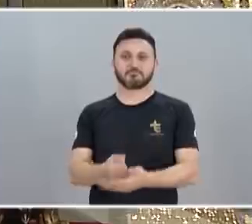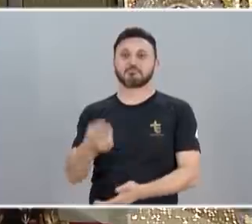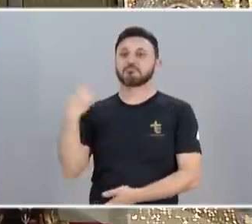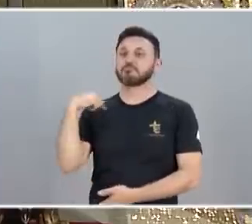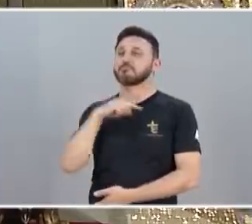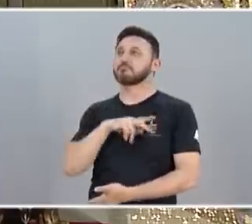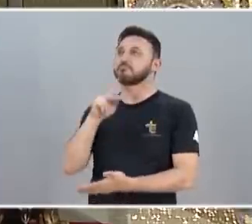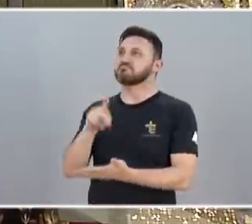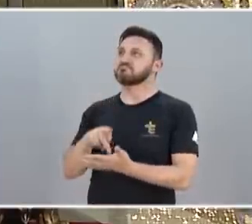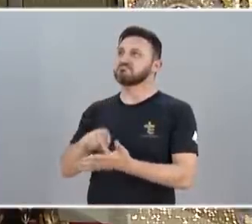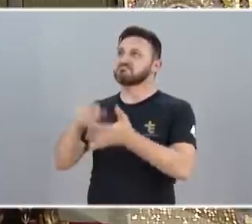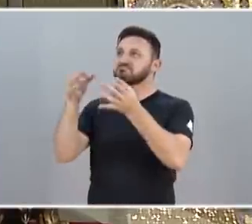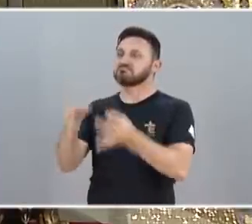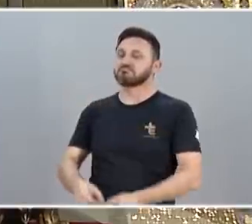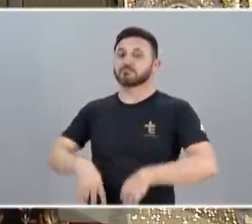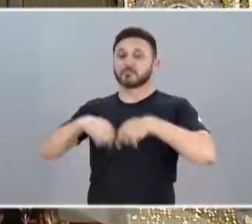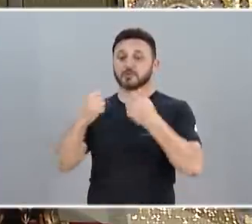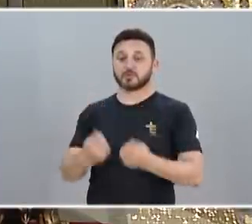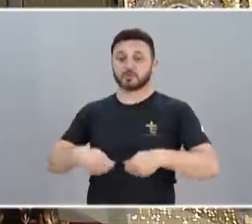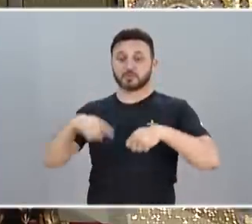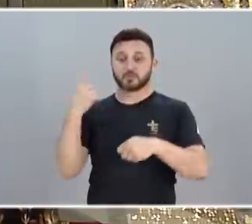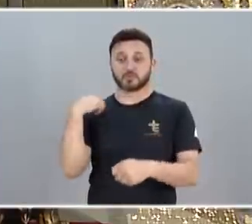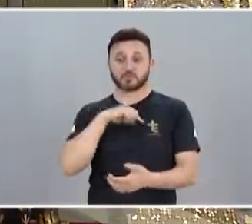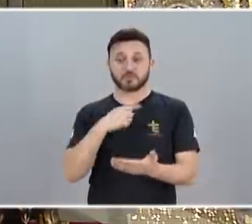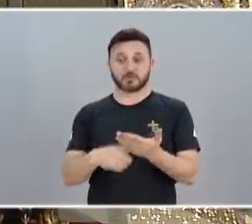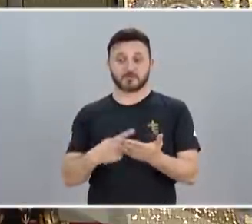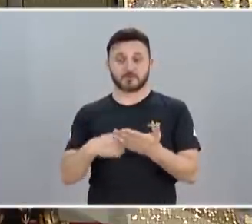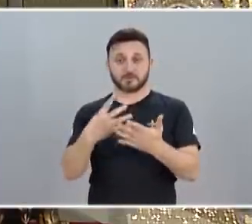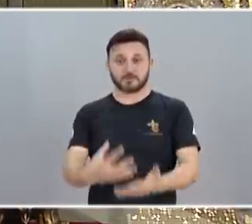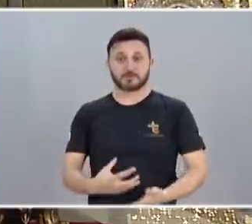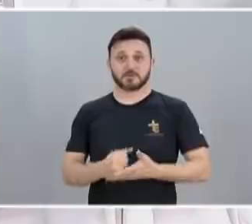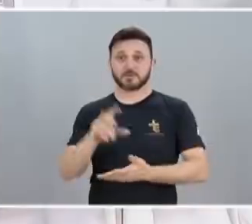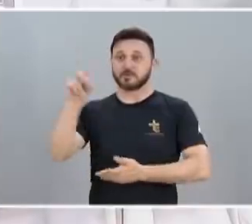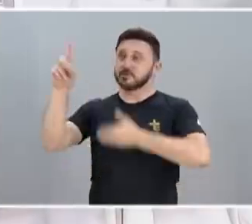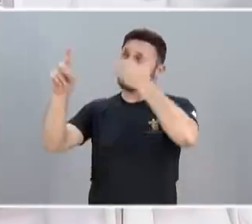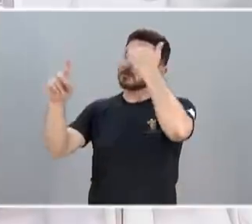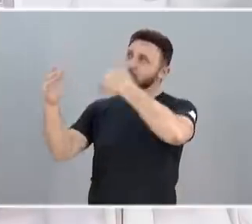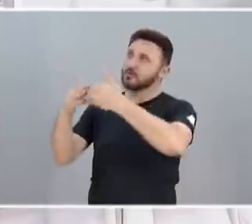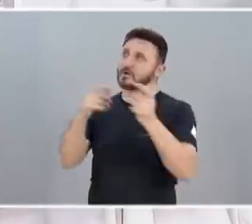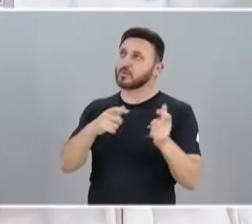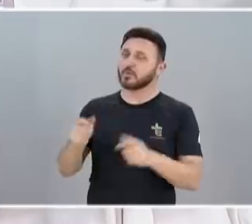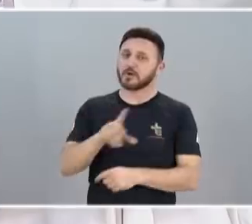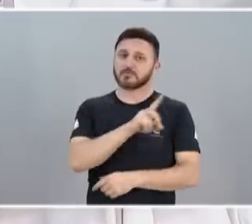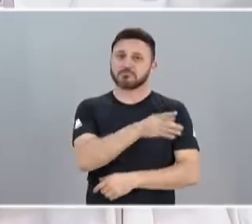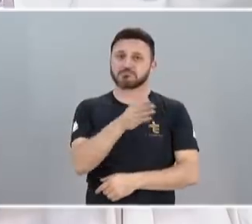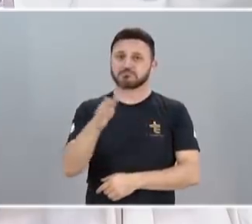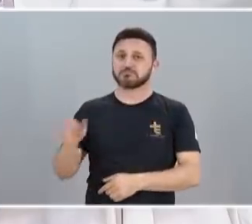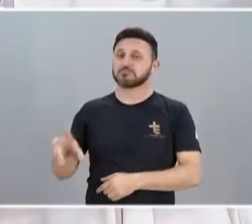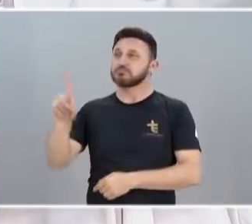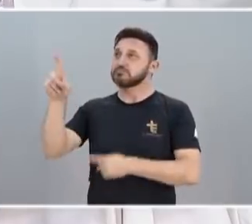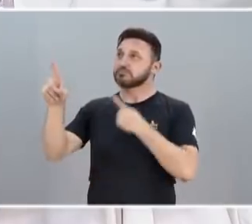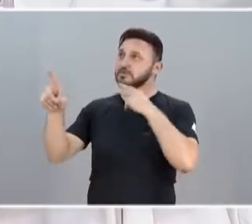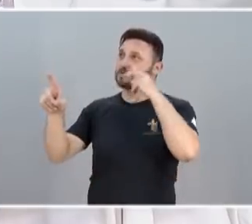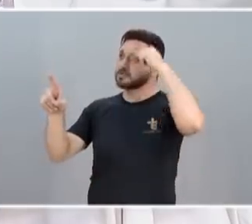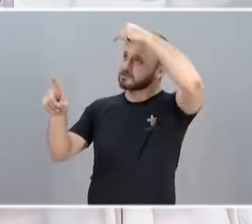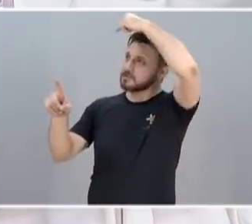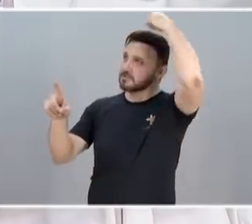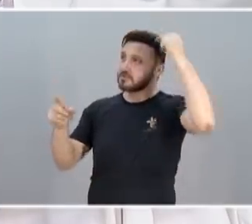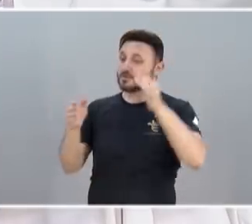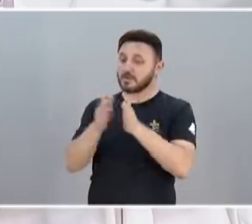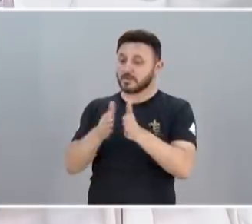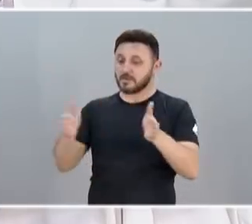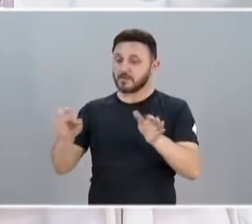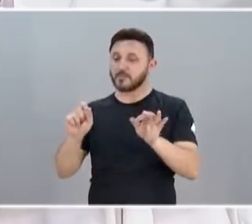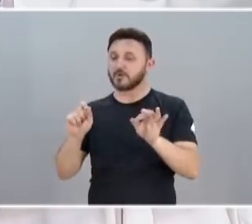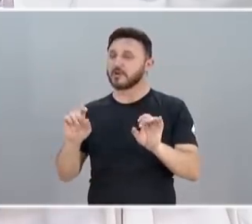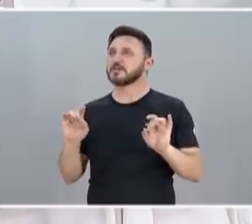Na verdade, é justo e necessário, é nosso dever e salvação dar-vos graças sempre em todo lugar, mas sobretudo neste